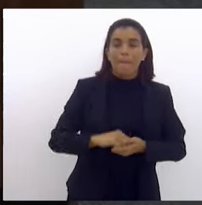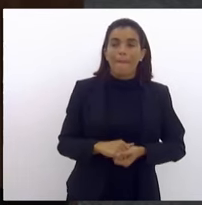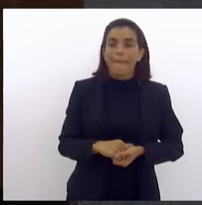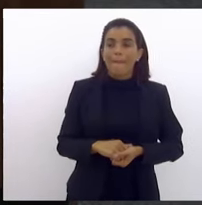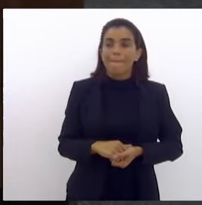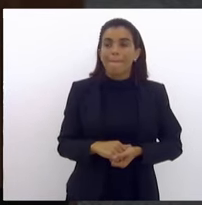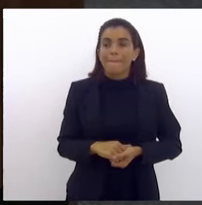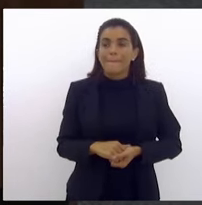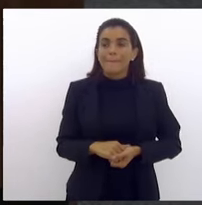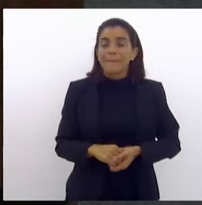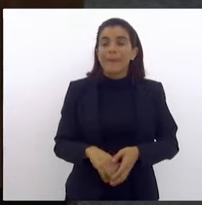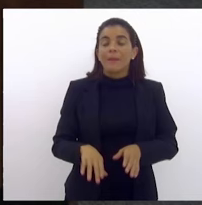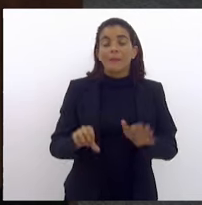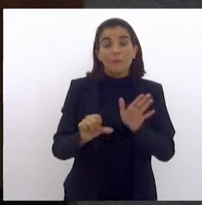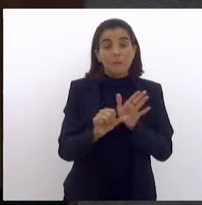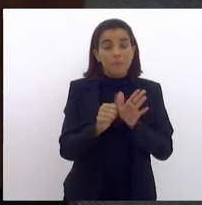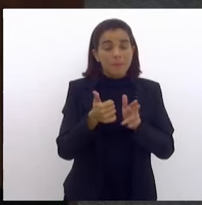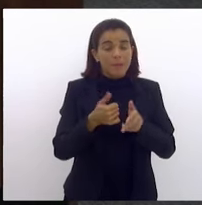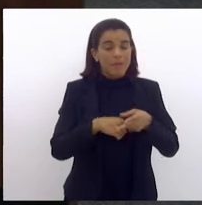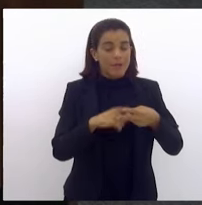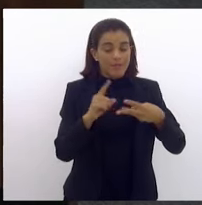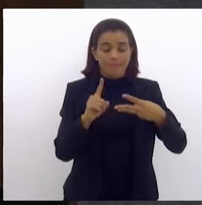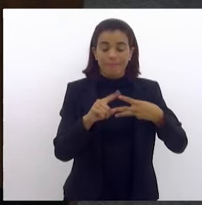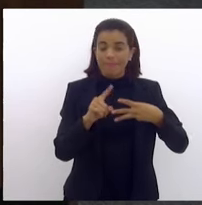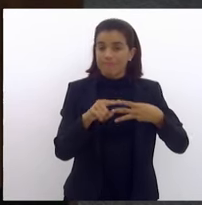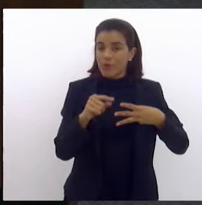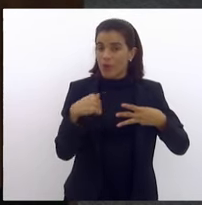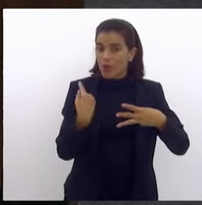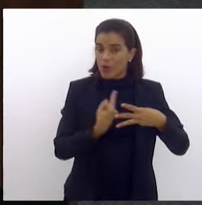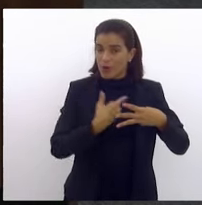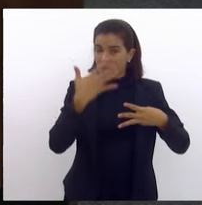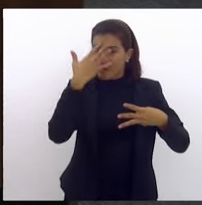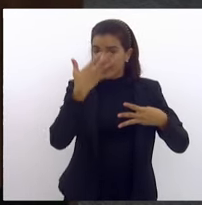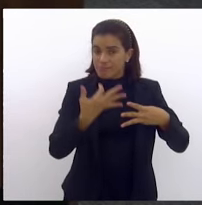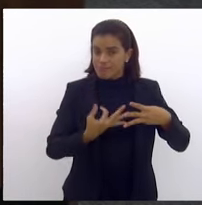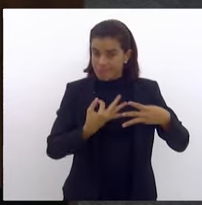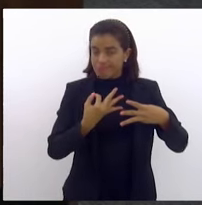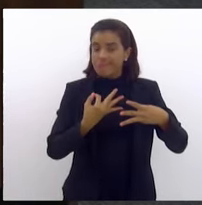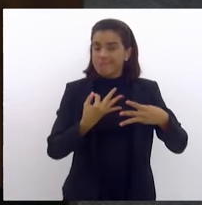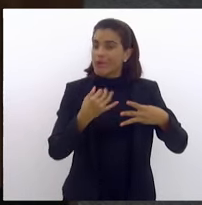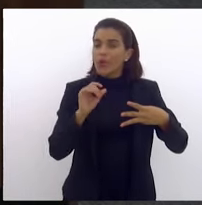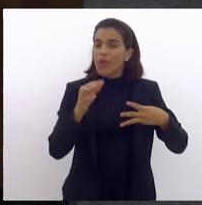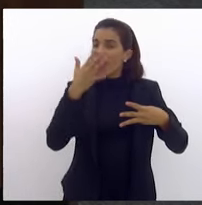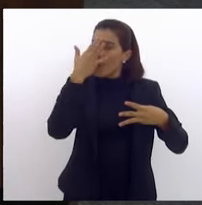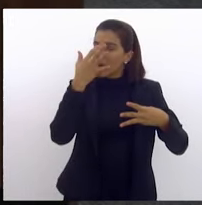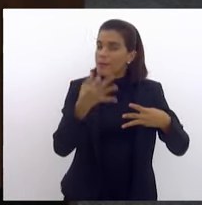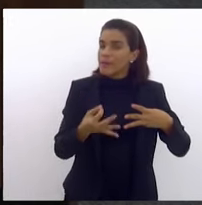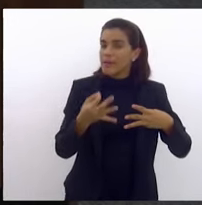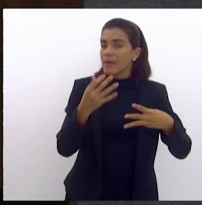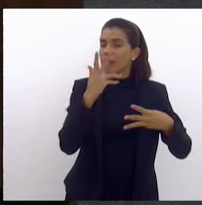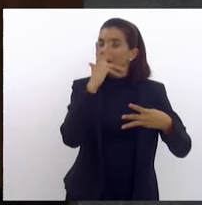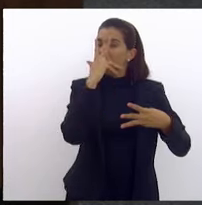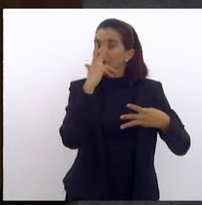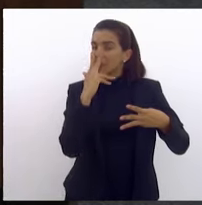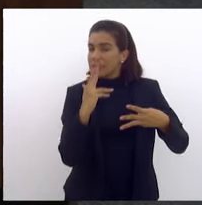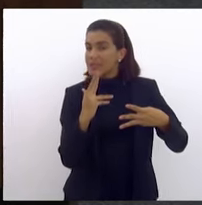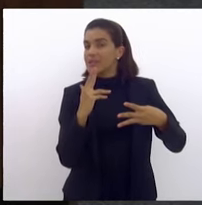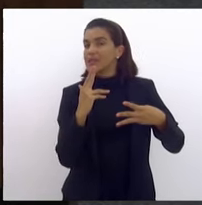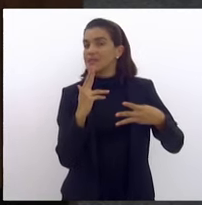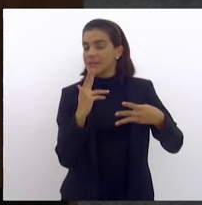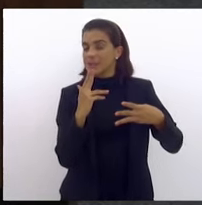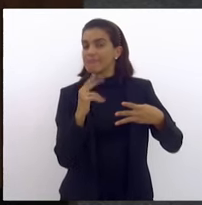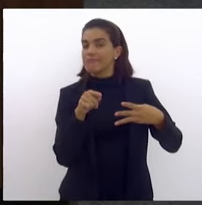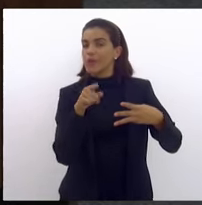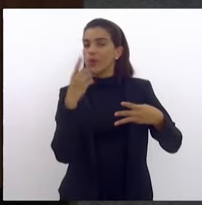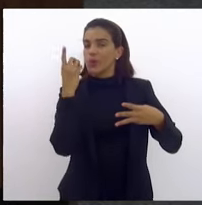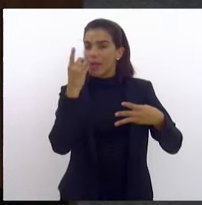Janeiro. Primeiro, dizer que o nosso entendimento é um entendimento muito parecido com o entendimento